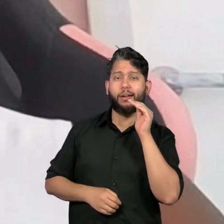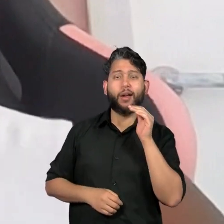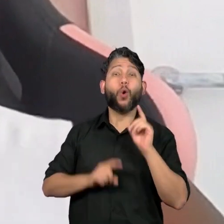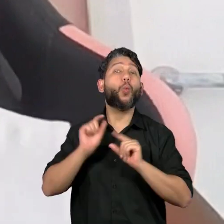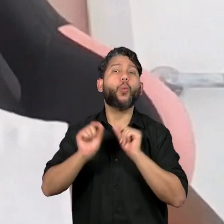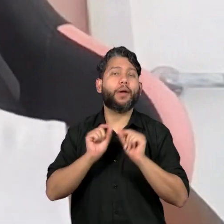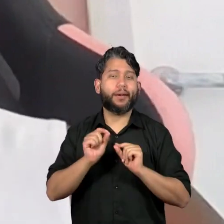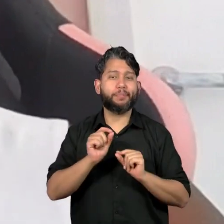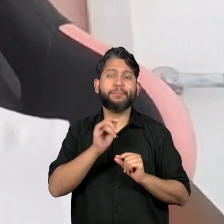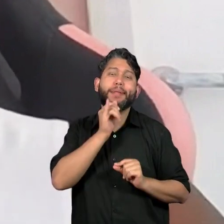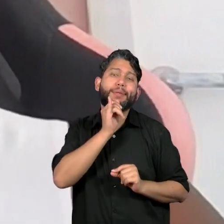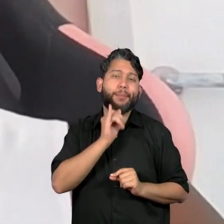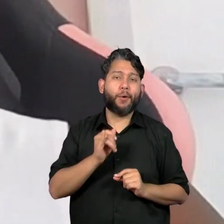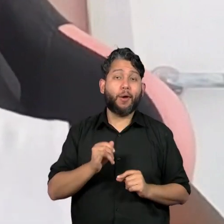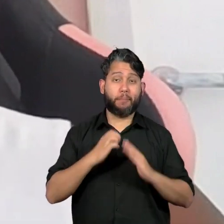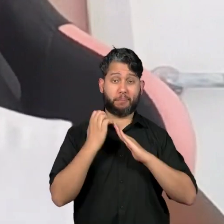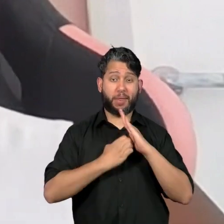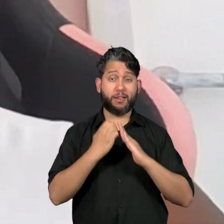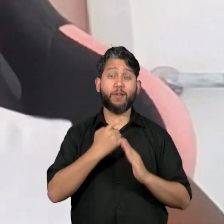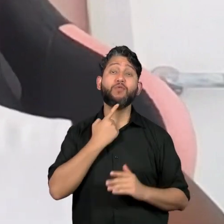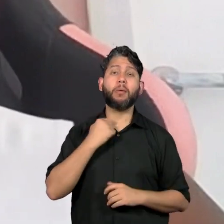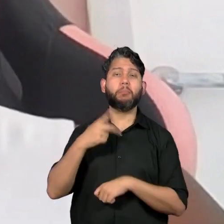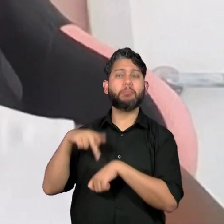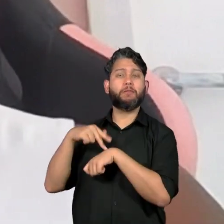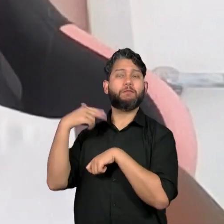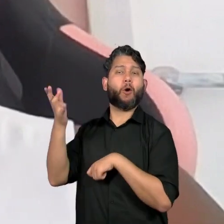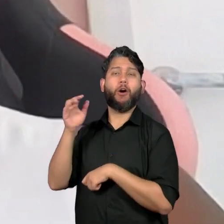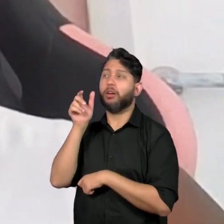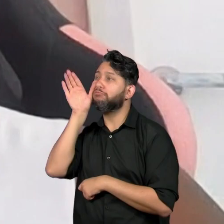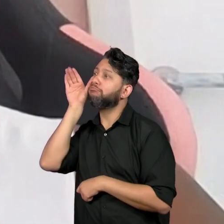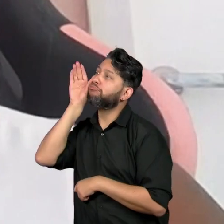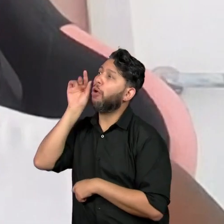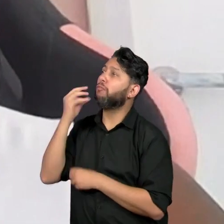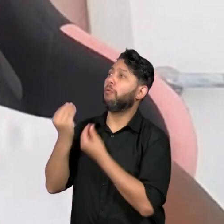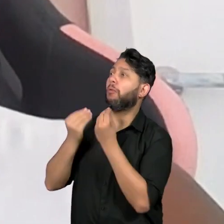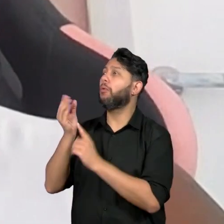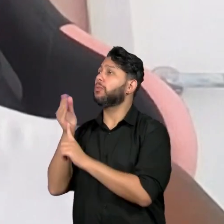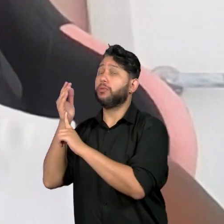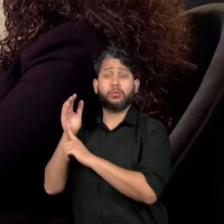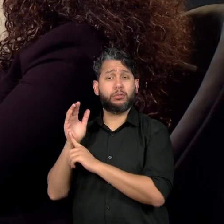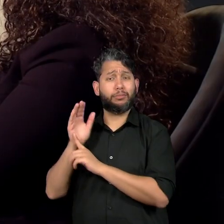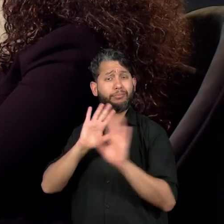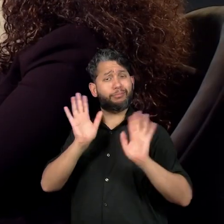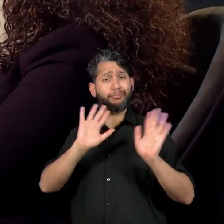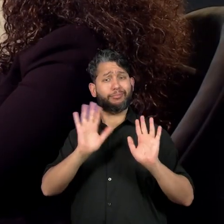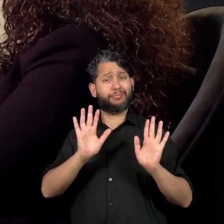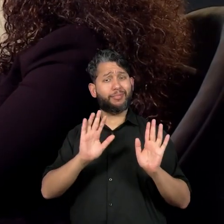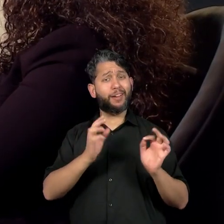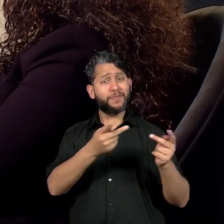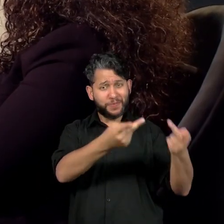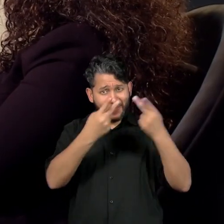para imersões internacionais. Então, se nós estamos criando e resolvendo problemas, a gente também